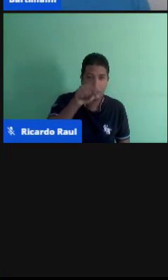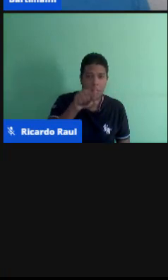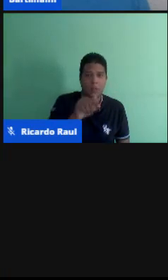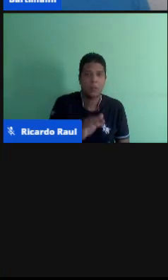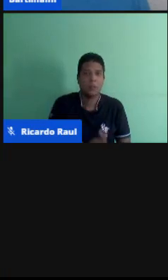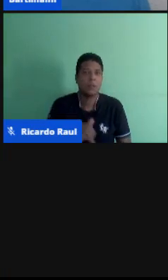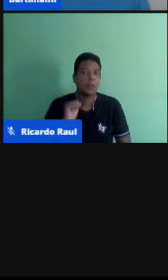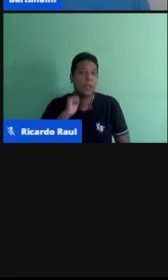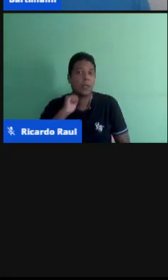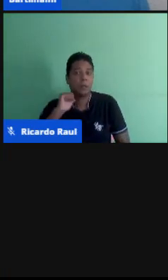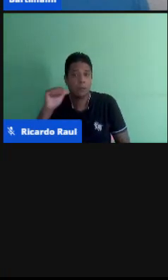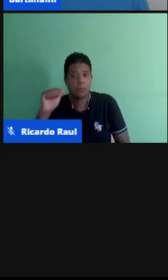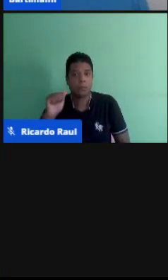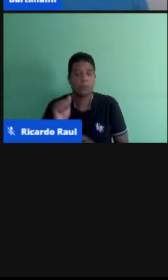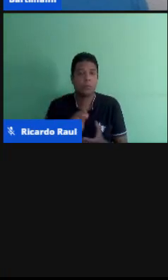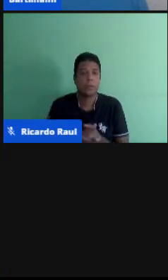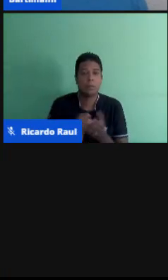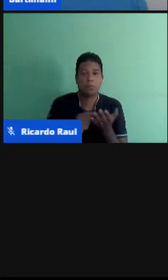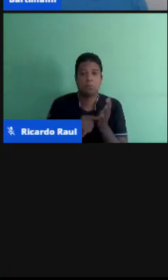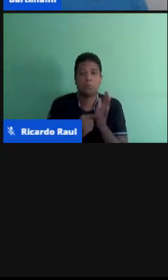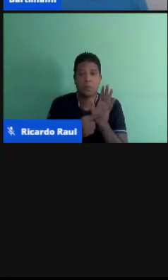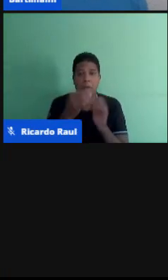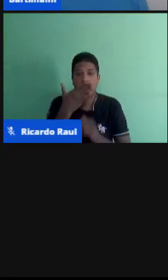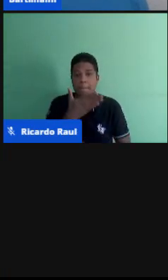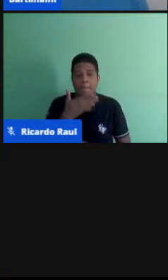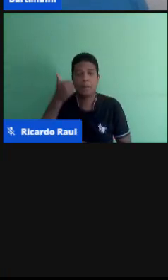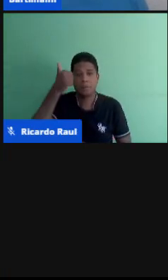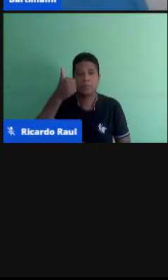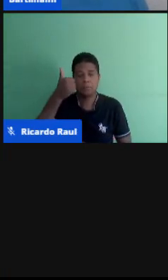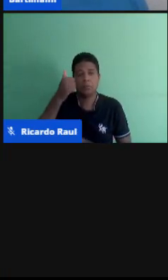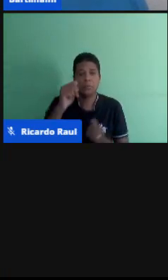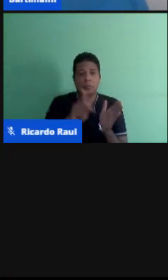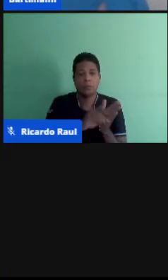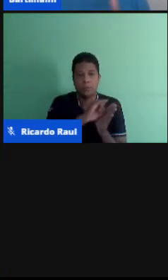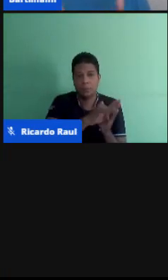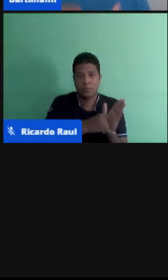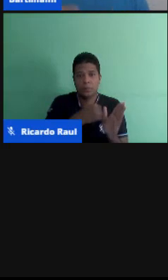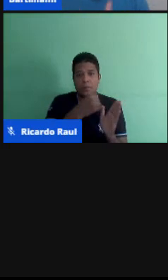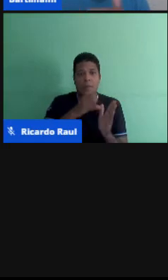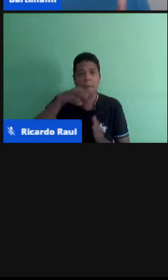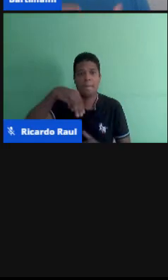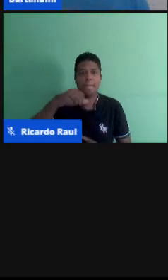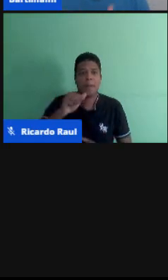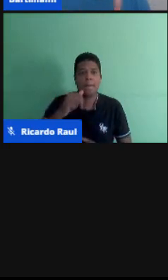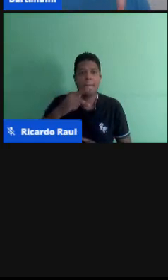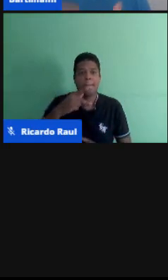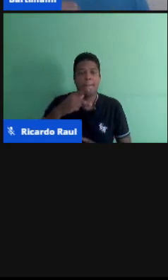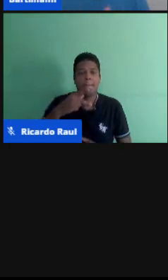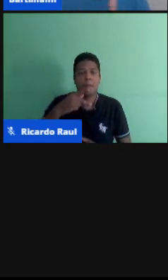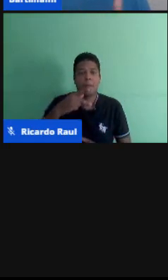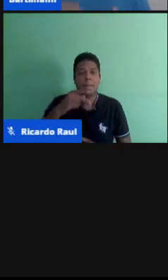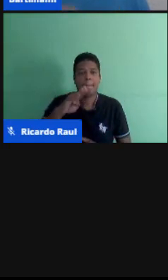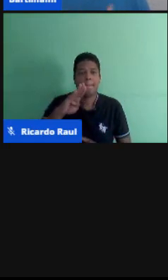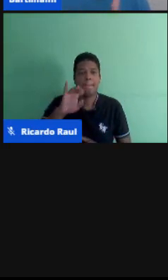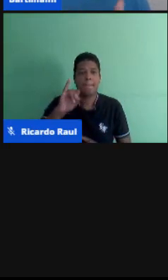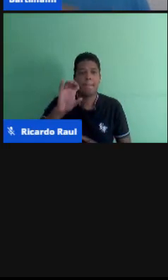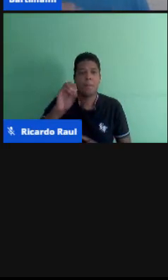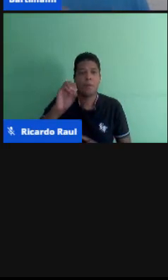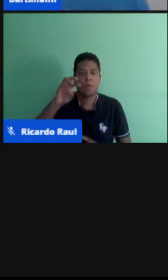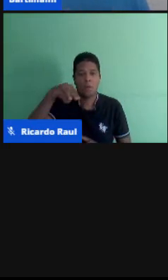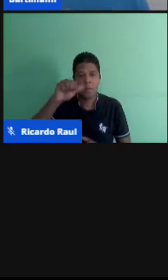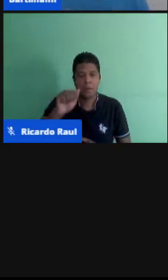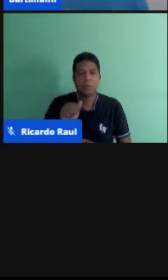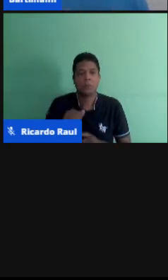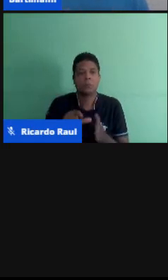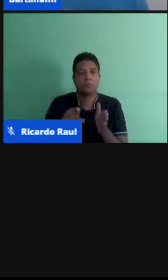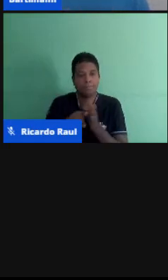coleção 3.1 apresenta melhorias na qualificação. O projeto MAP Biomas ele é sempre revisto, ele está sempre sendo